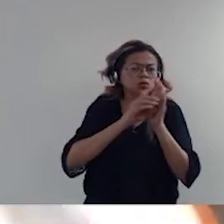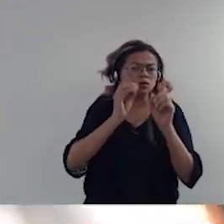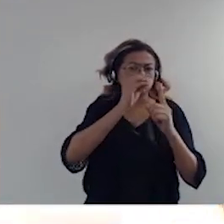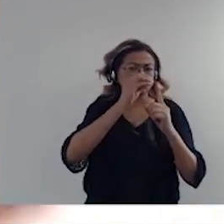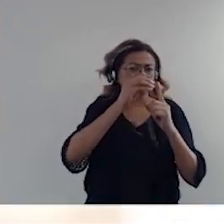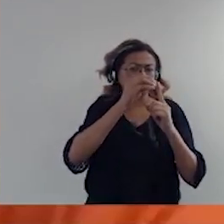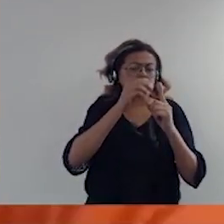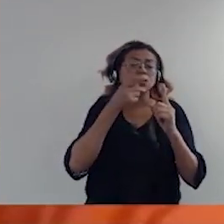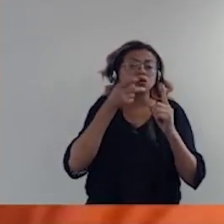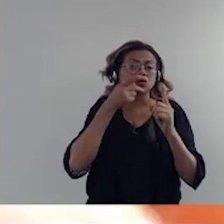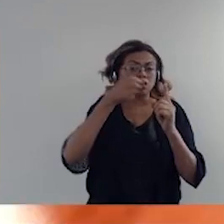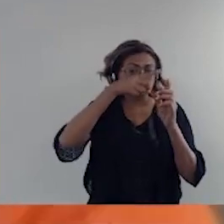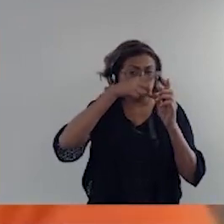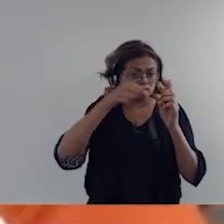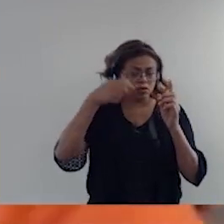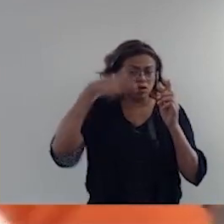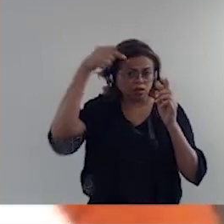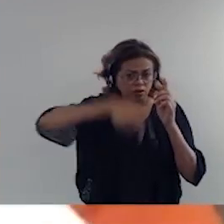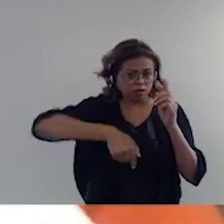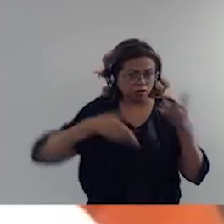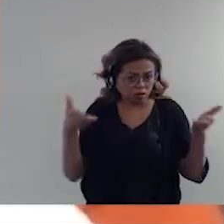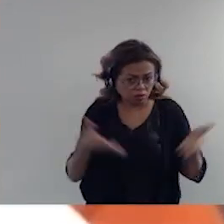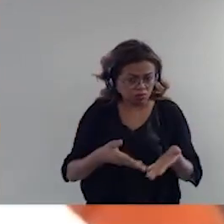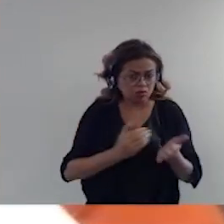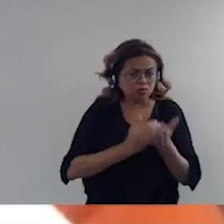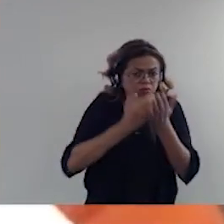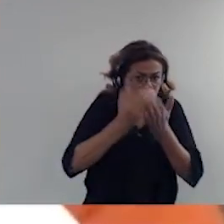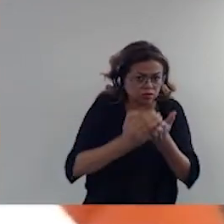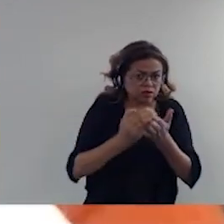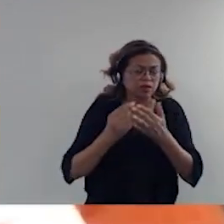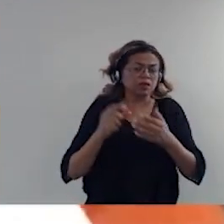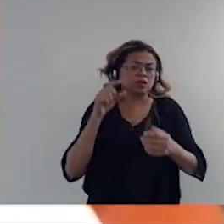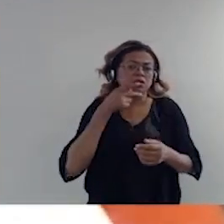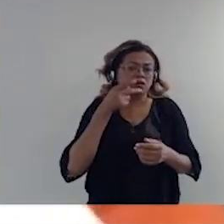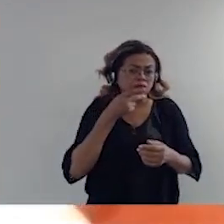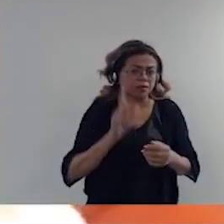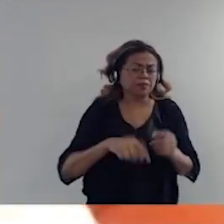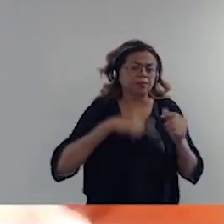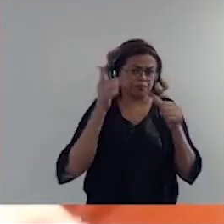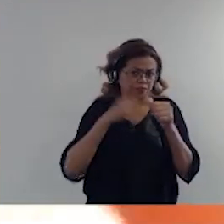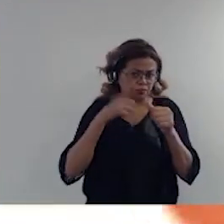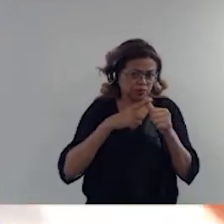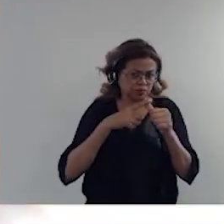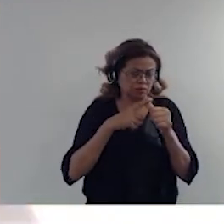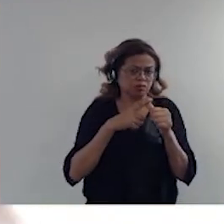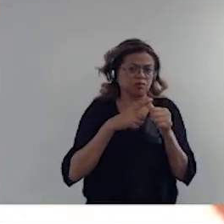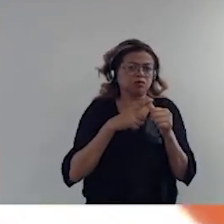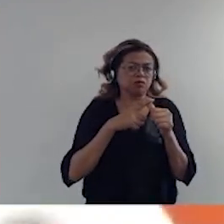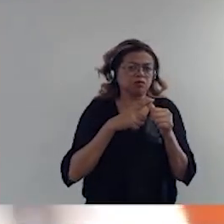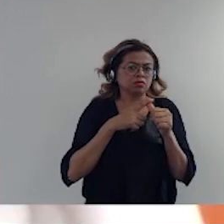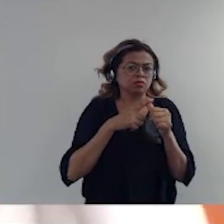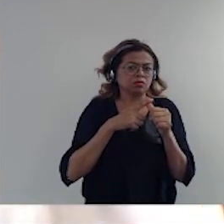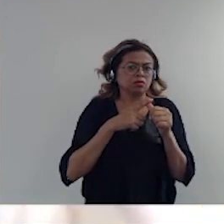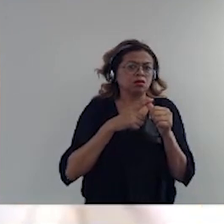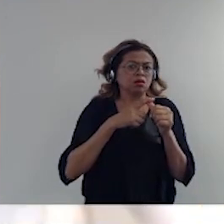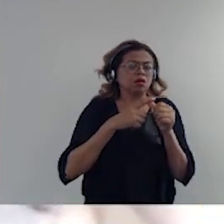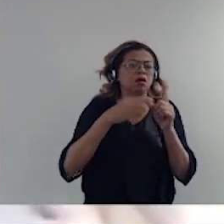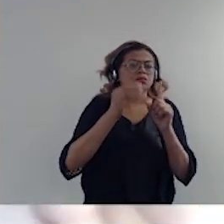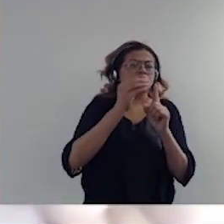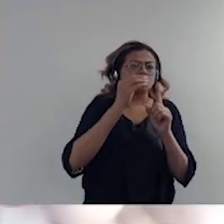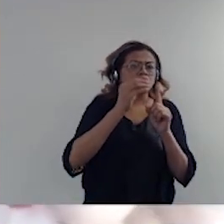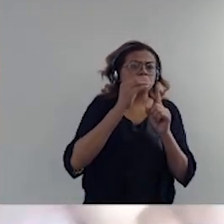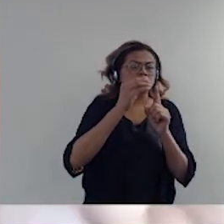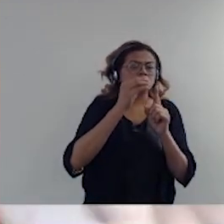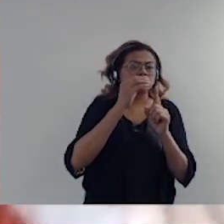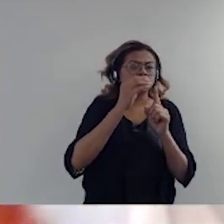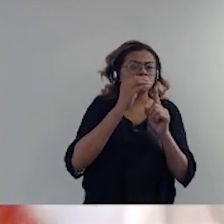de enfatizar aqui, inicialmente na minha fala. Primeiro, a questão da